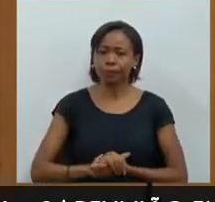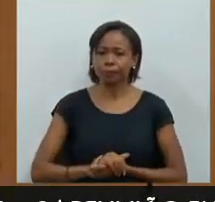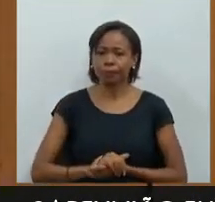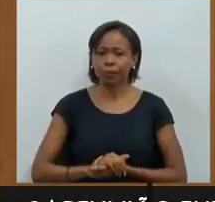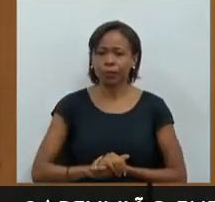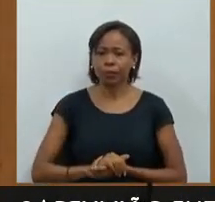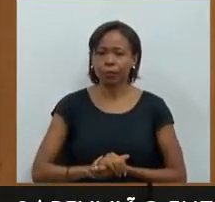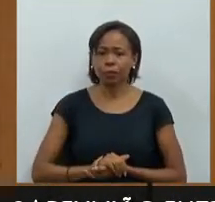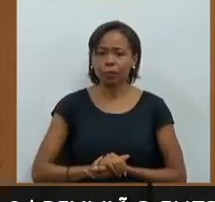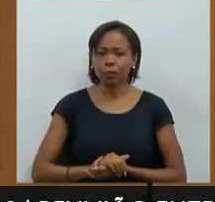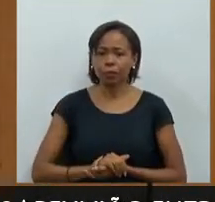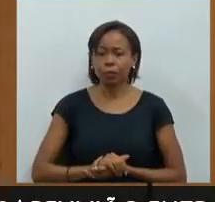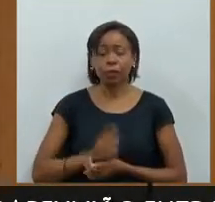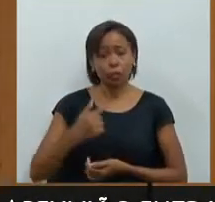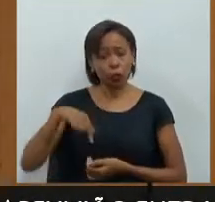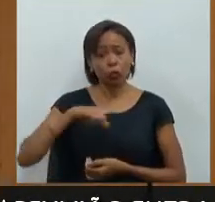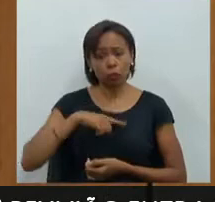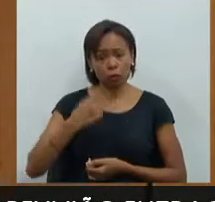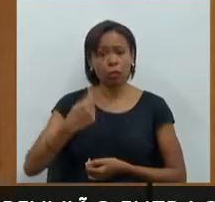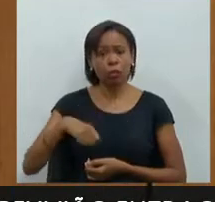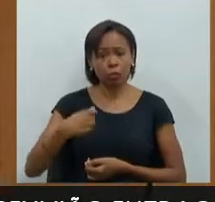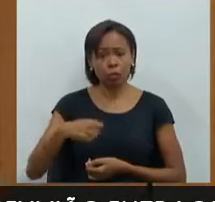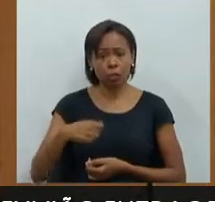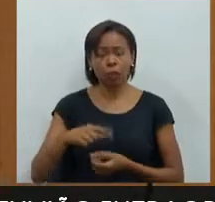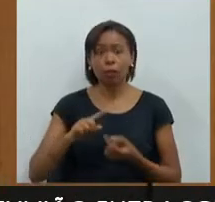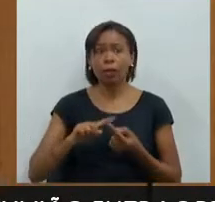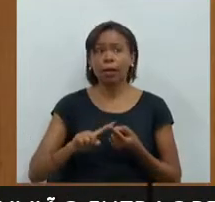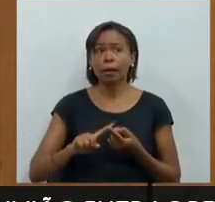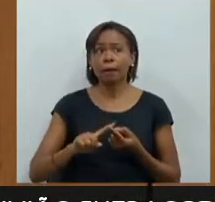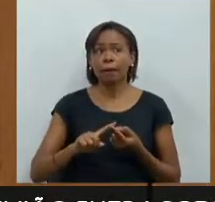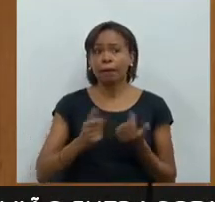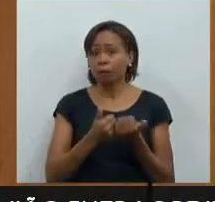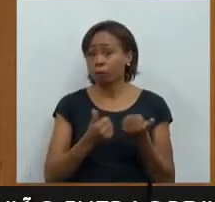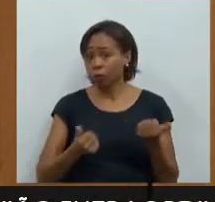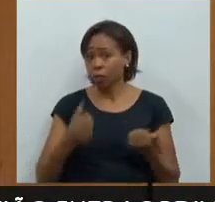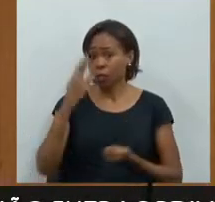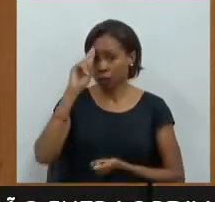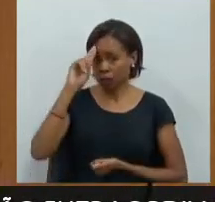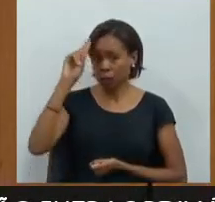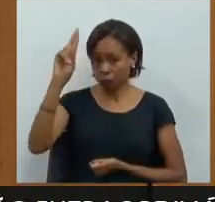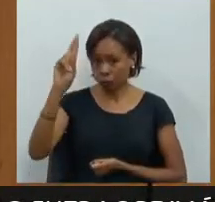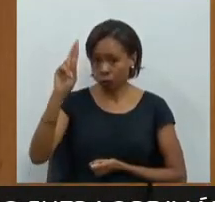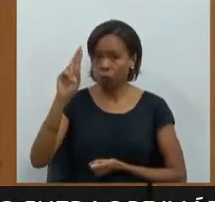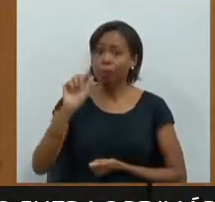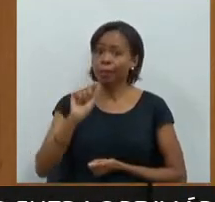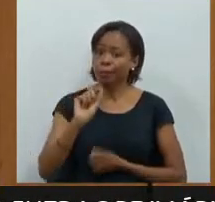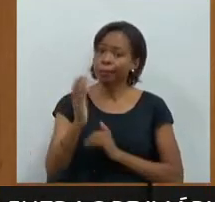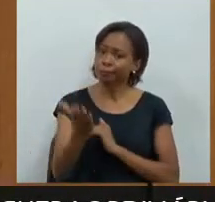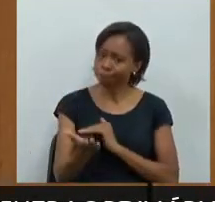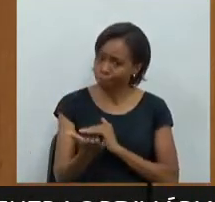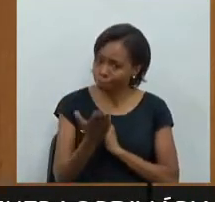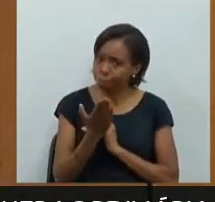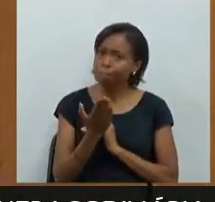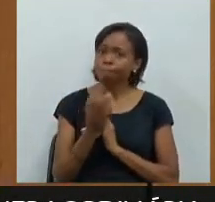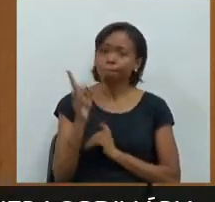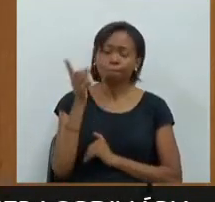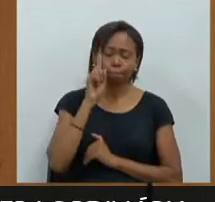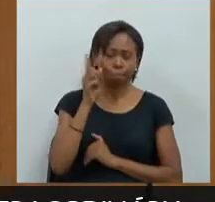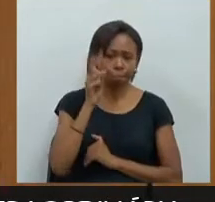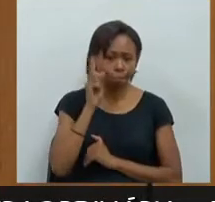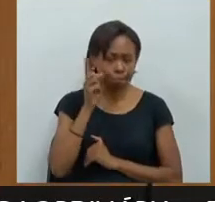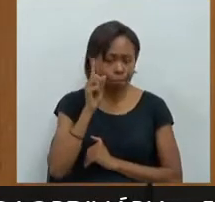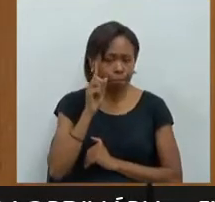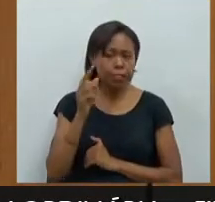Então, nós precisamos desse vice-diretor para nos ajudar mesmo no dia a dia,